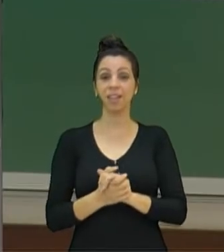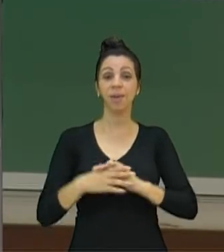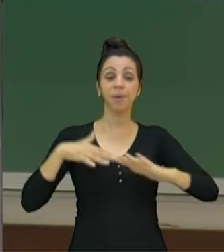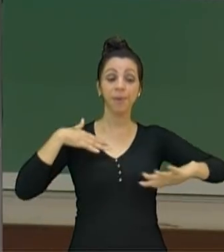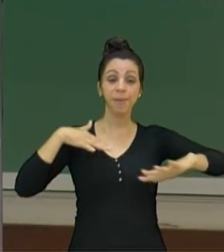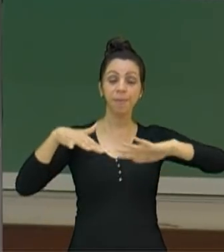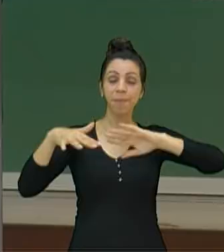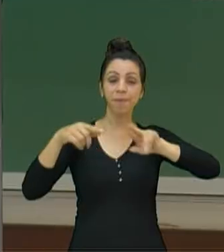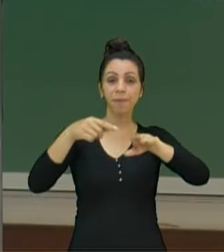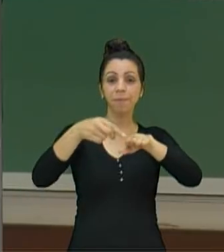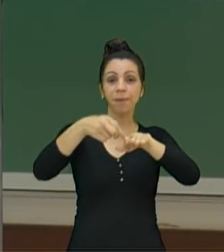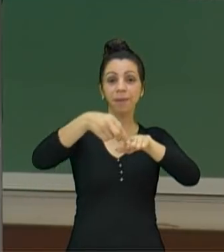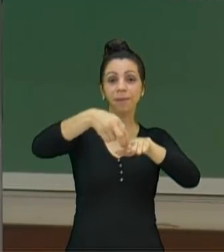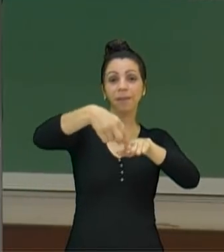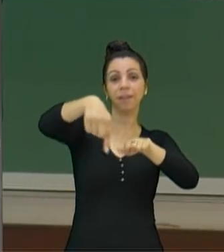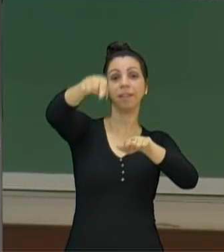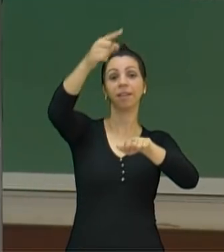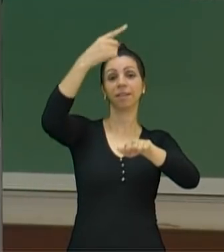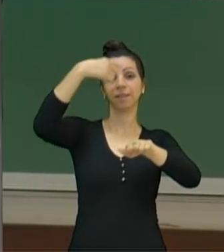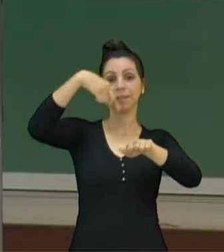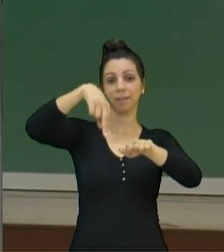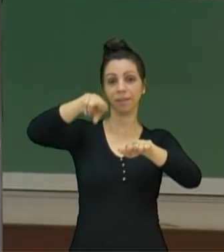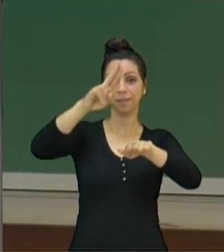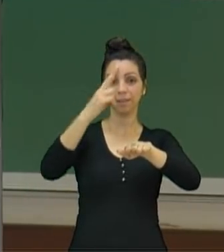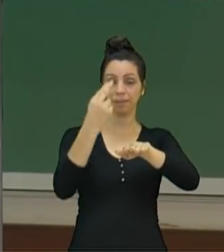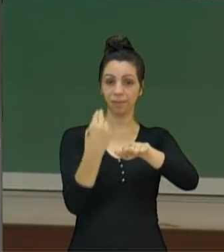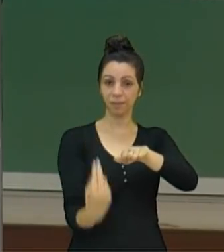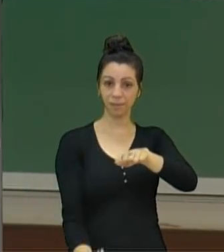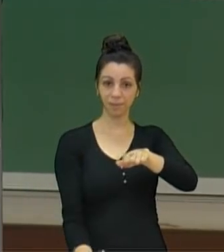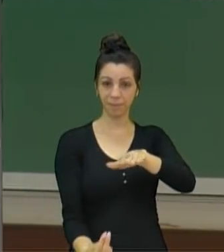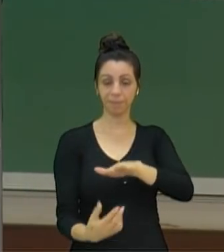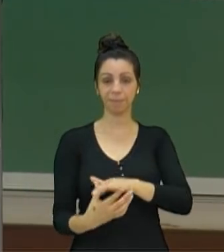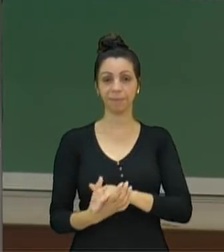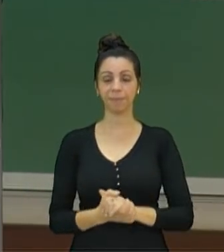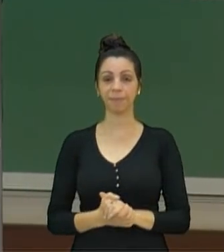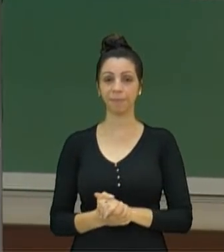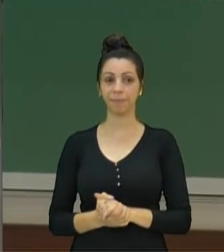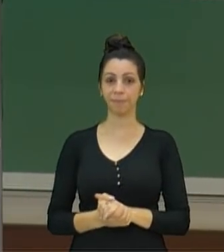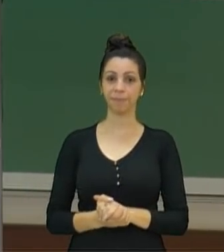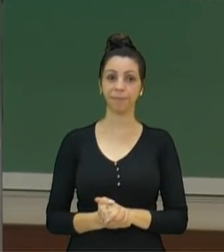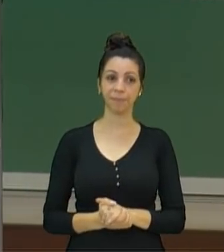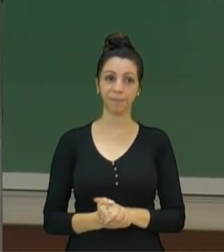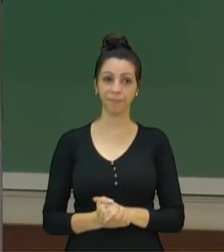as costas, né? Ela lança os pés e roda para as costas.